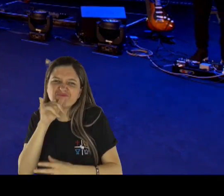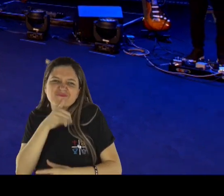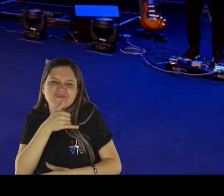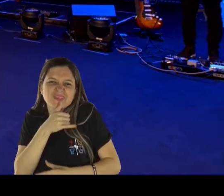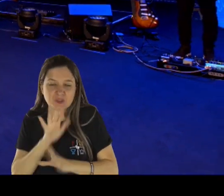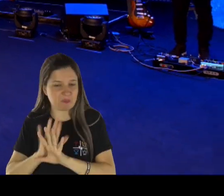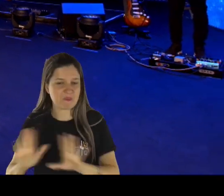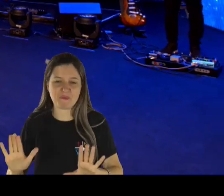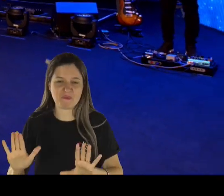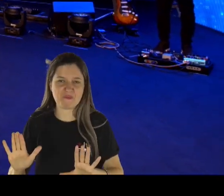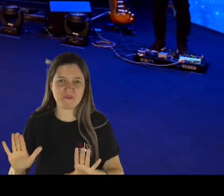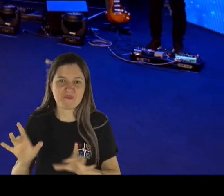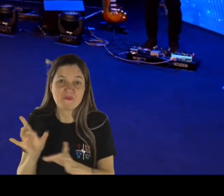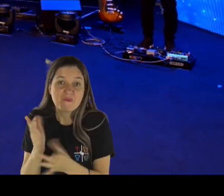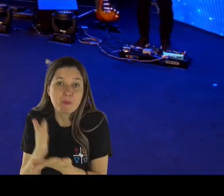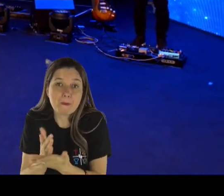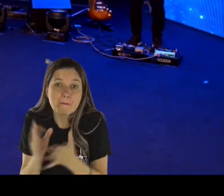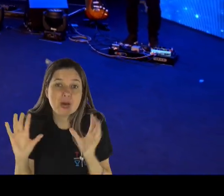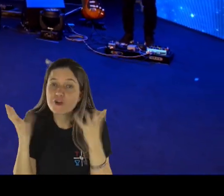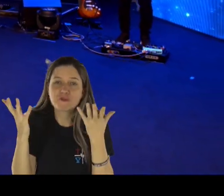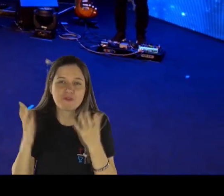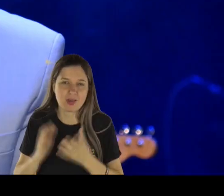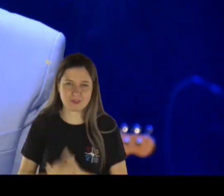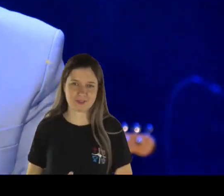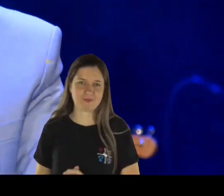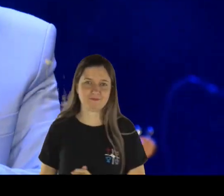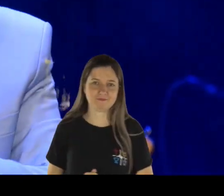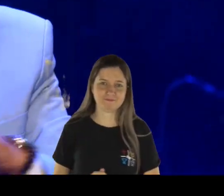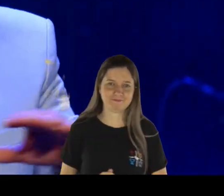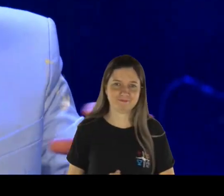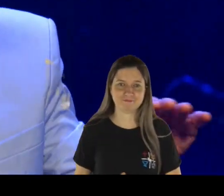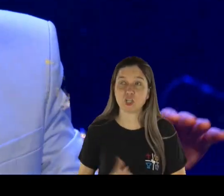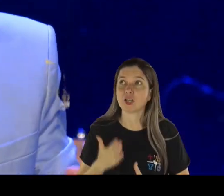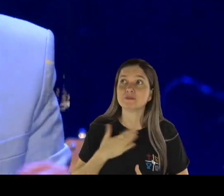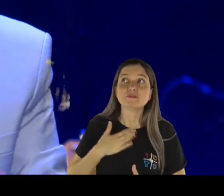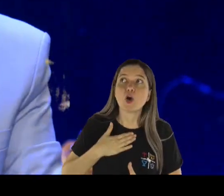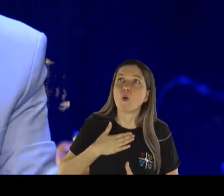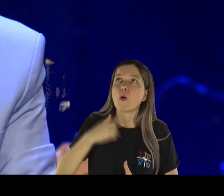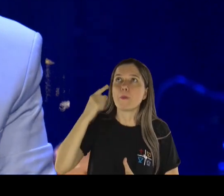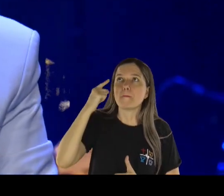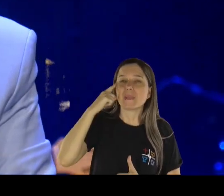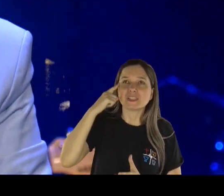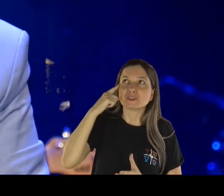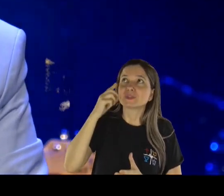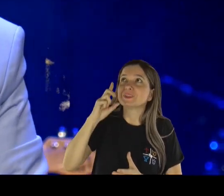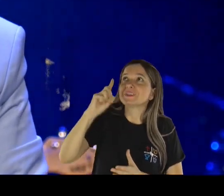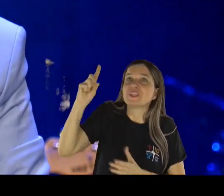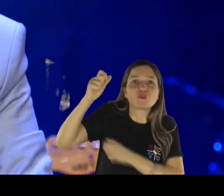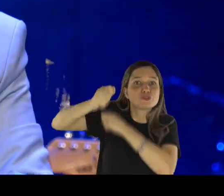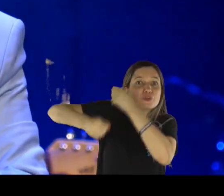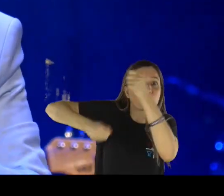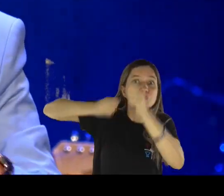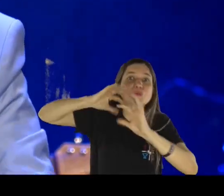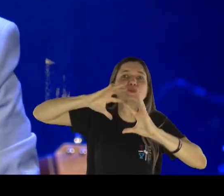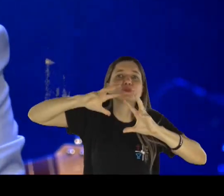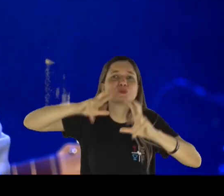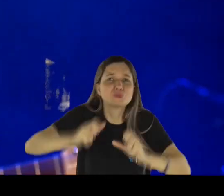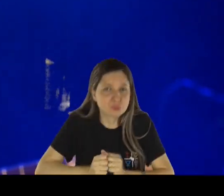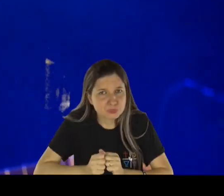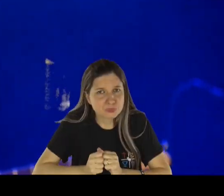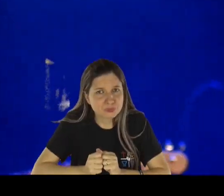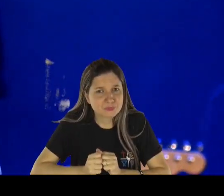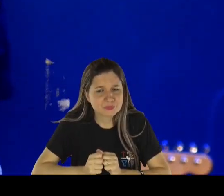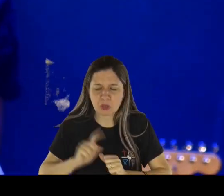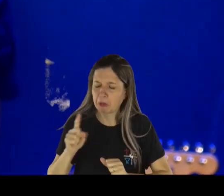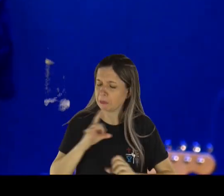e para quem está com você: Jesus ressuscitou. Ele está no controle de todas as coisas. Eu não preciso temer